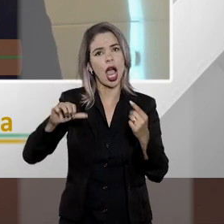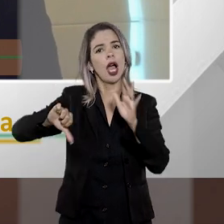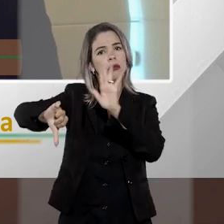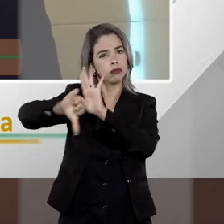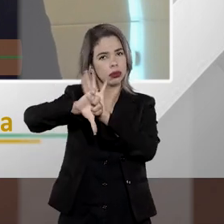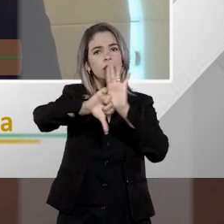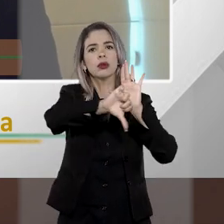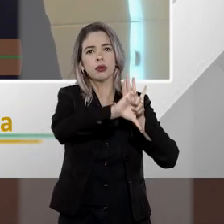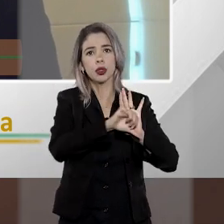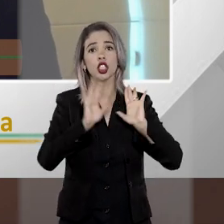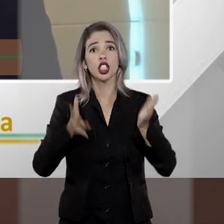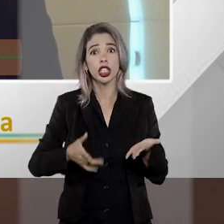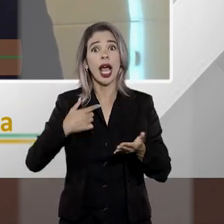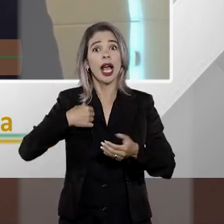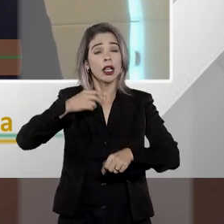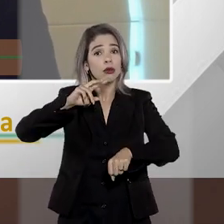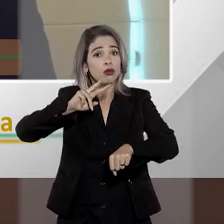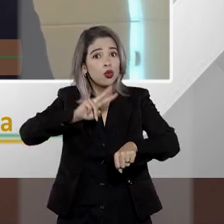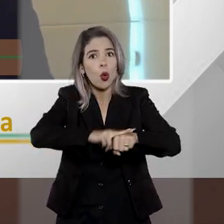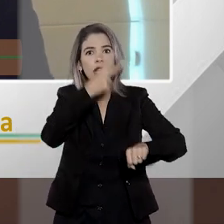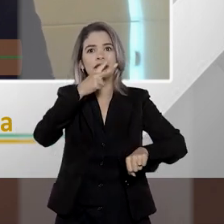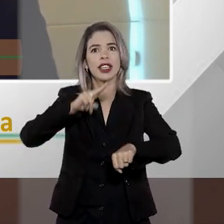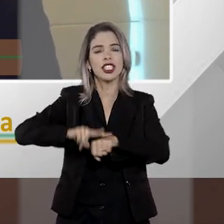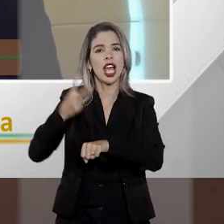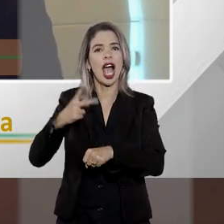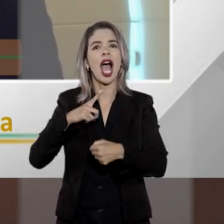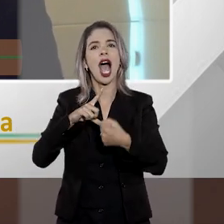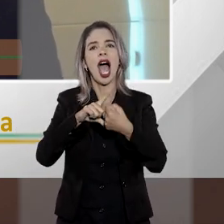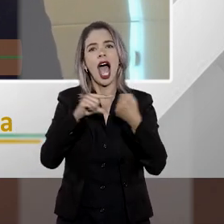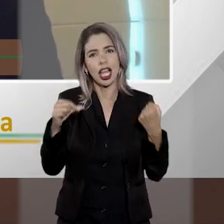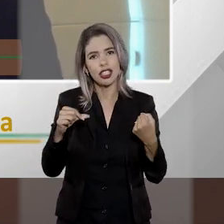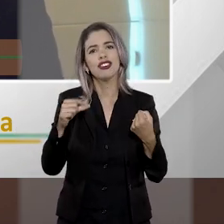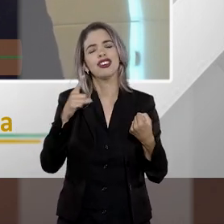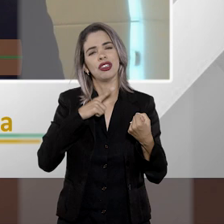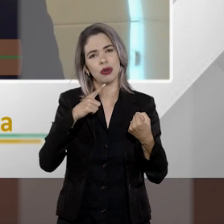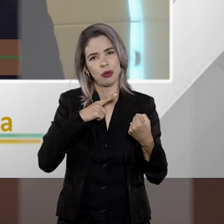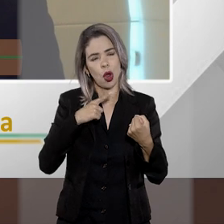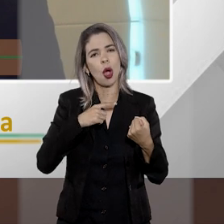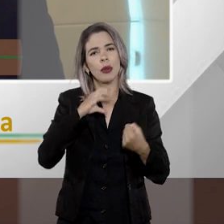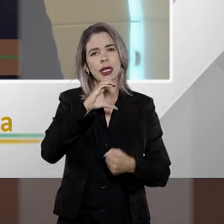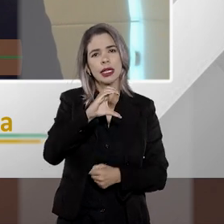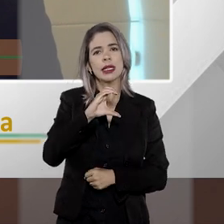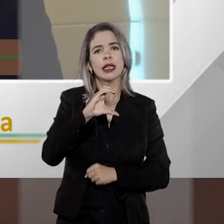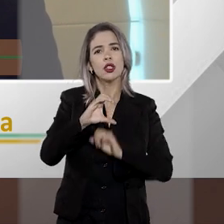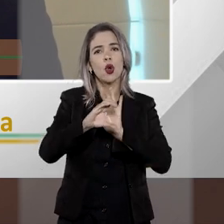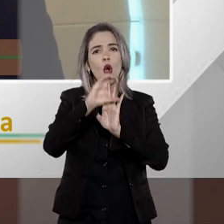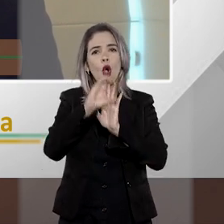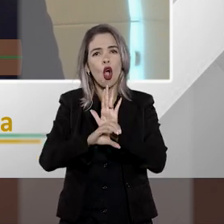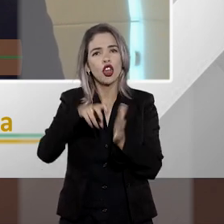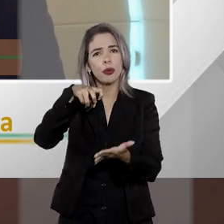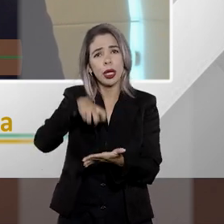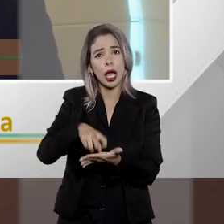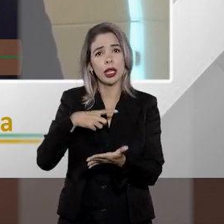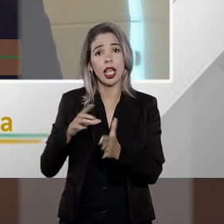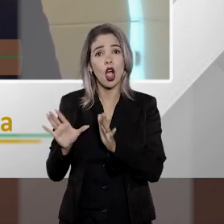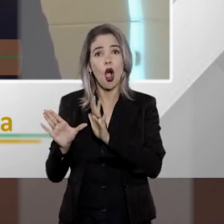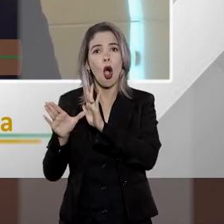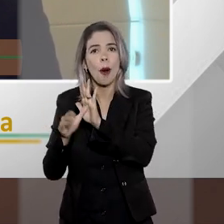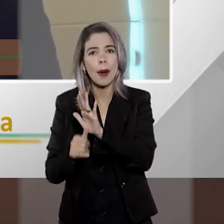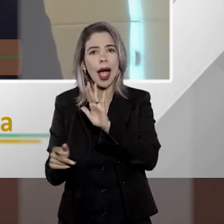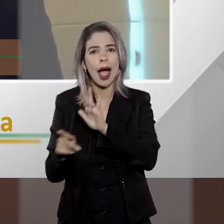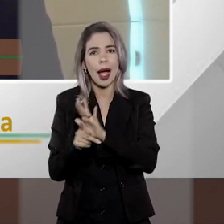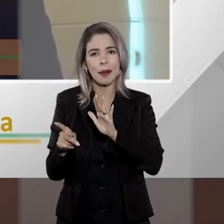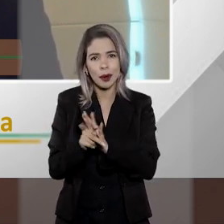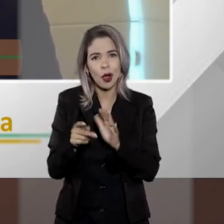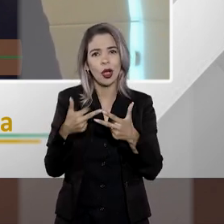tenham respondido pelo crime de furto, previsto ali no artigo 155 do Código Penal, que consiste na conduta de subtrair para si ou